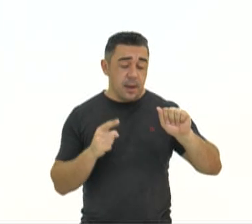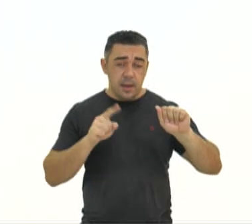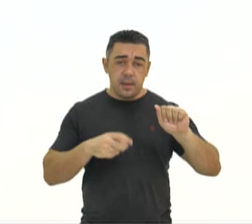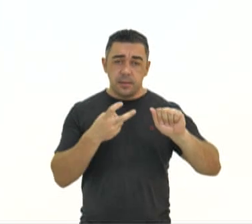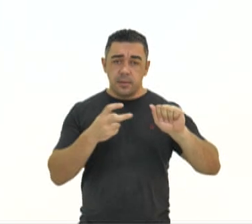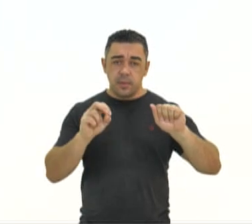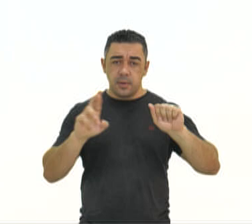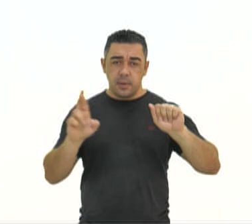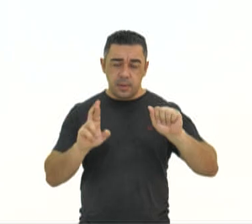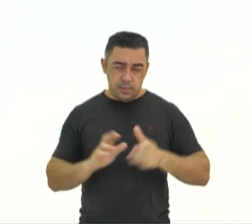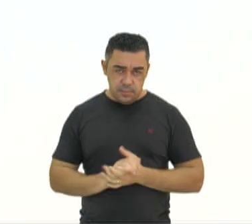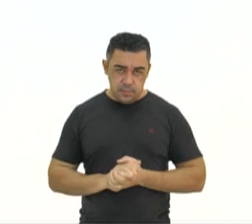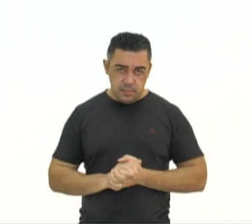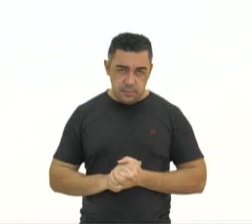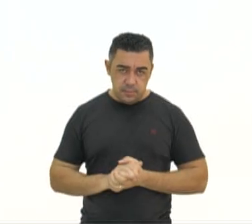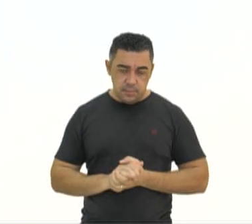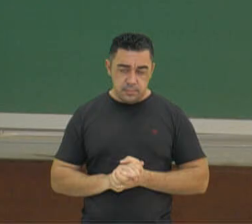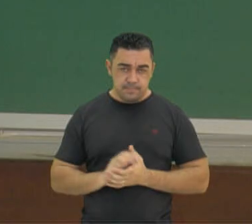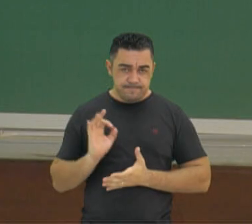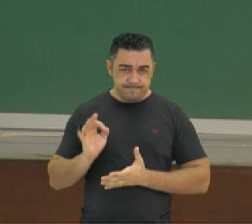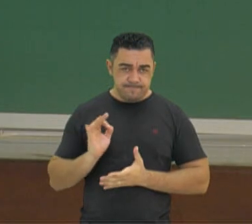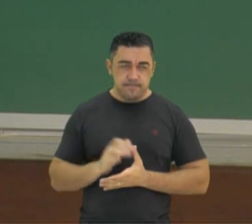custa R$50, opção A.